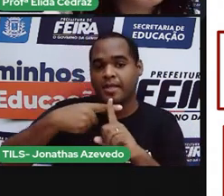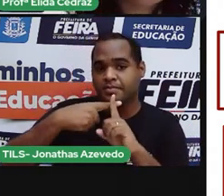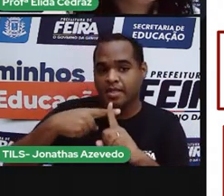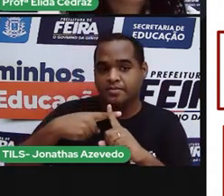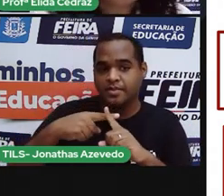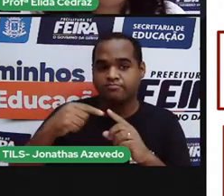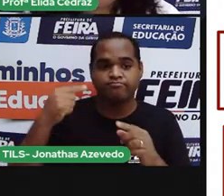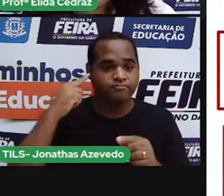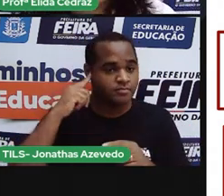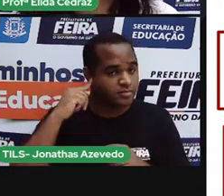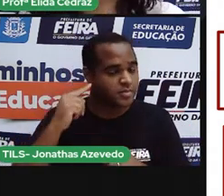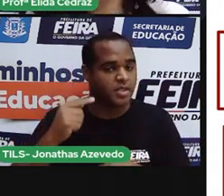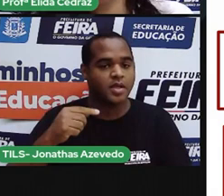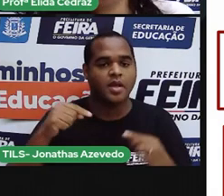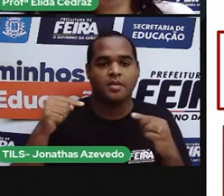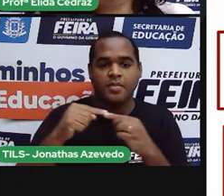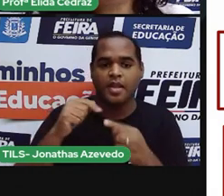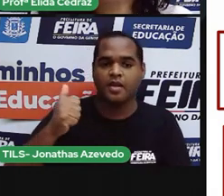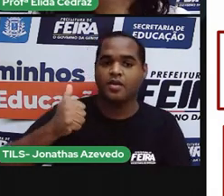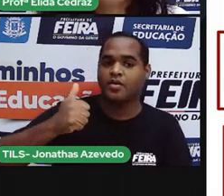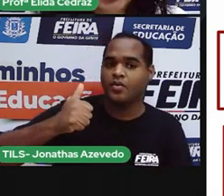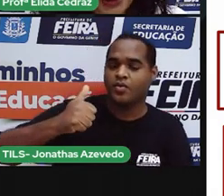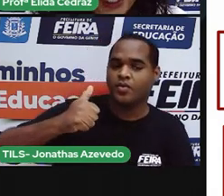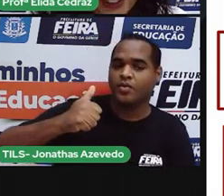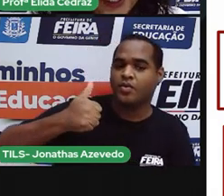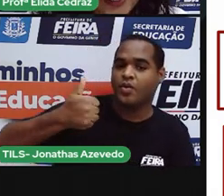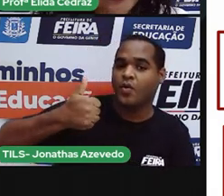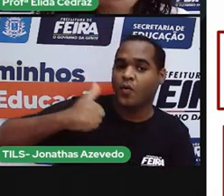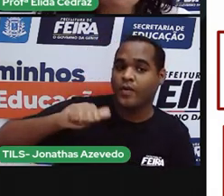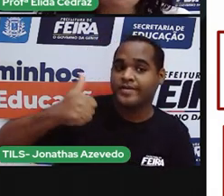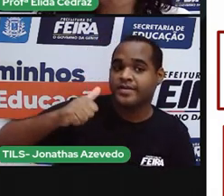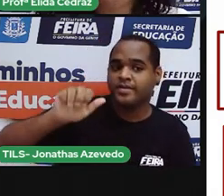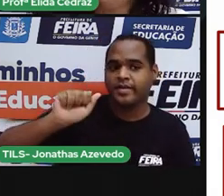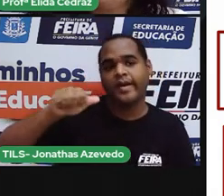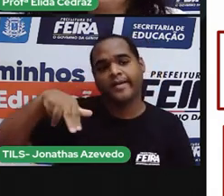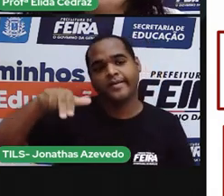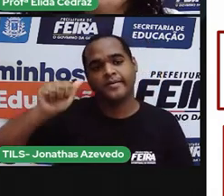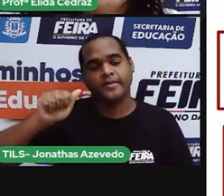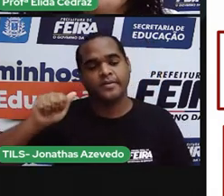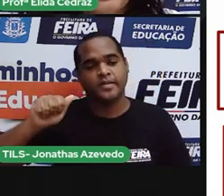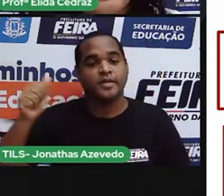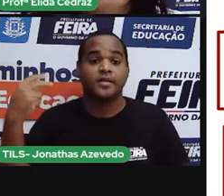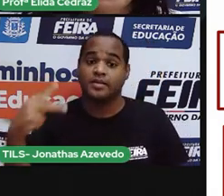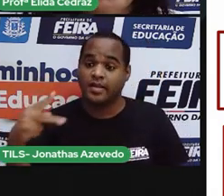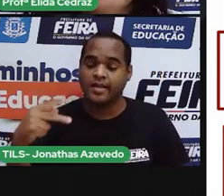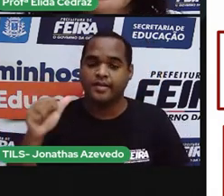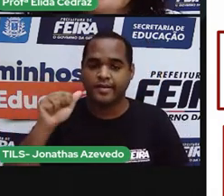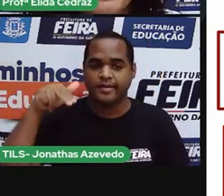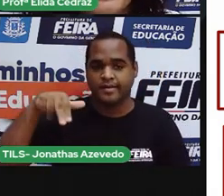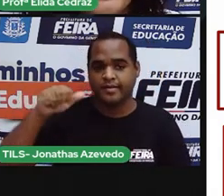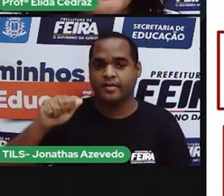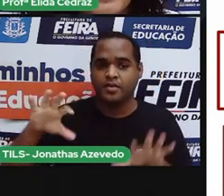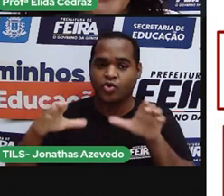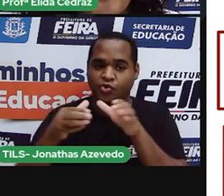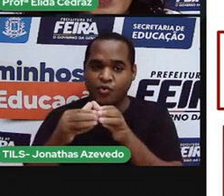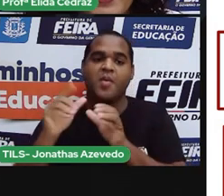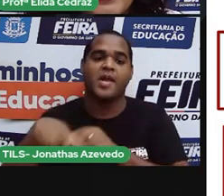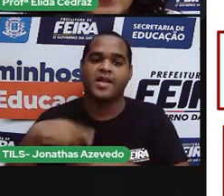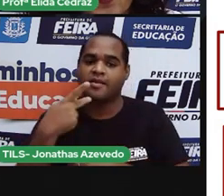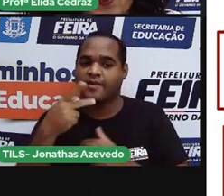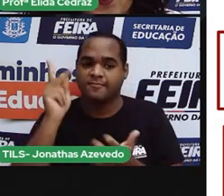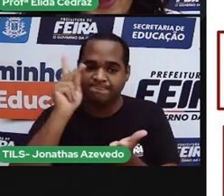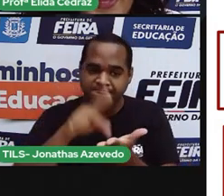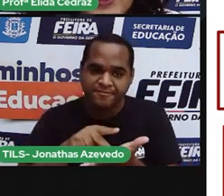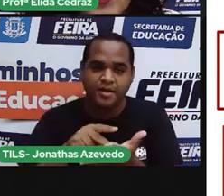mais, e 11 bolinhas de Ana. A bolinha de Ana, o grupo de Ana, é aquele que tem o